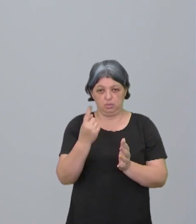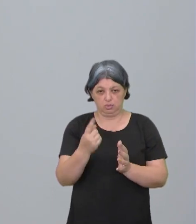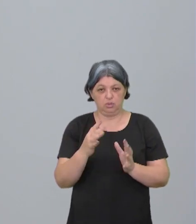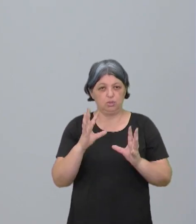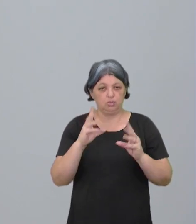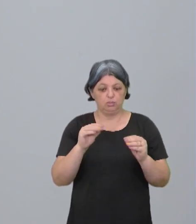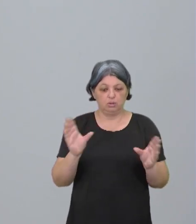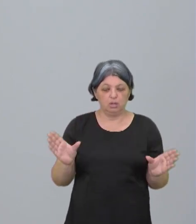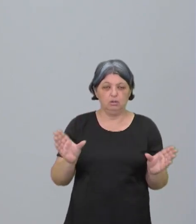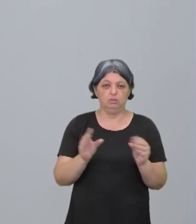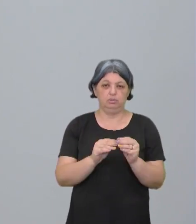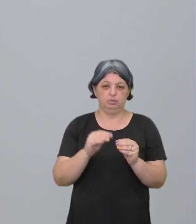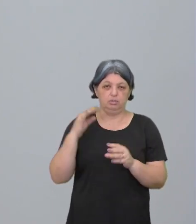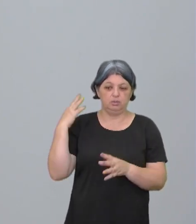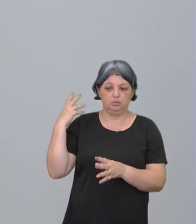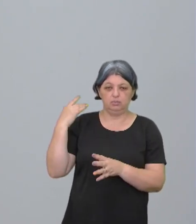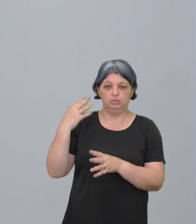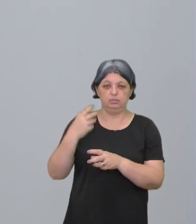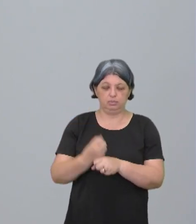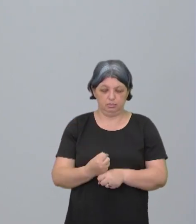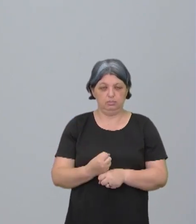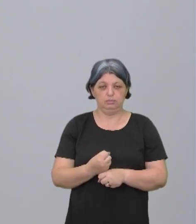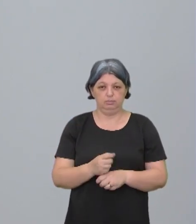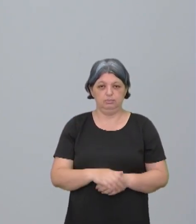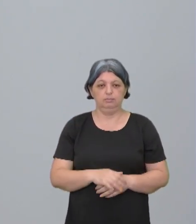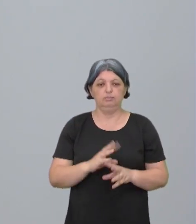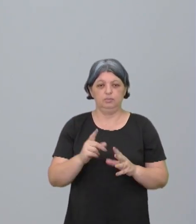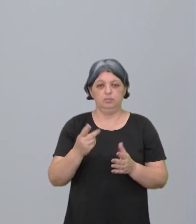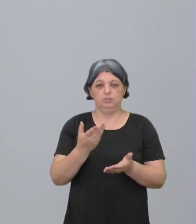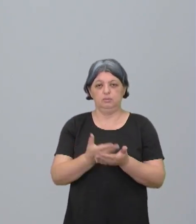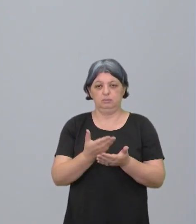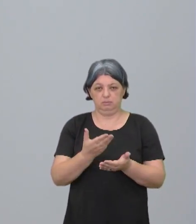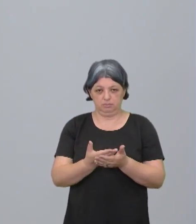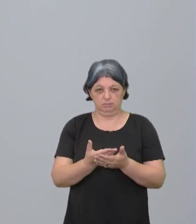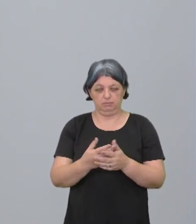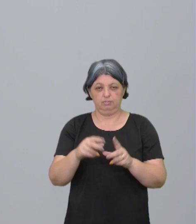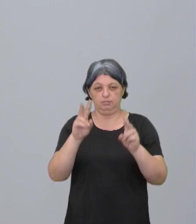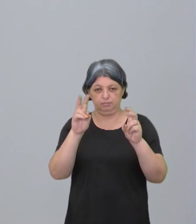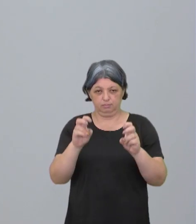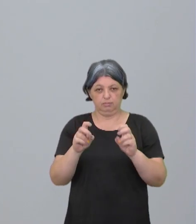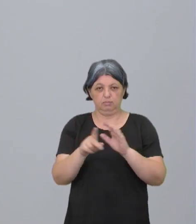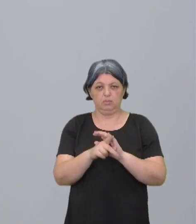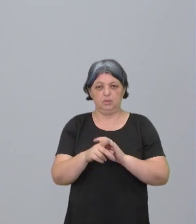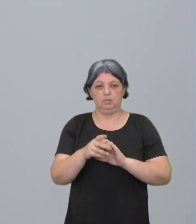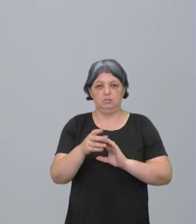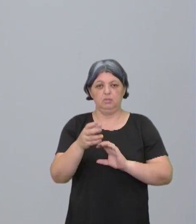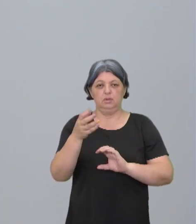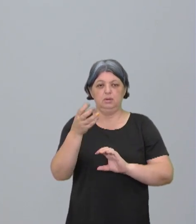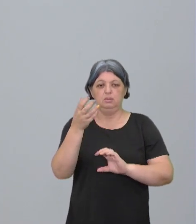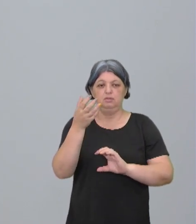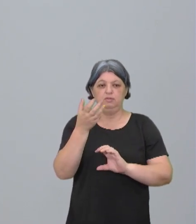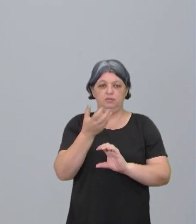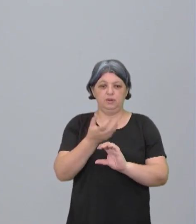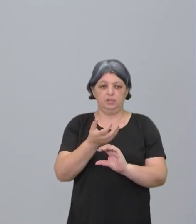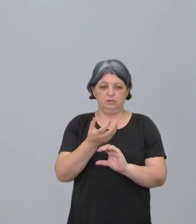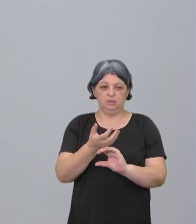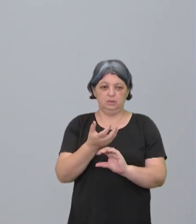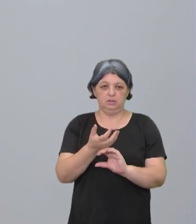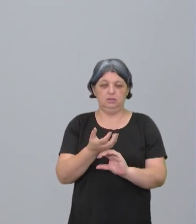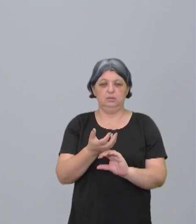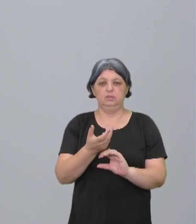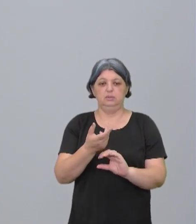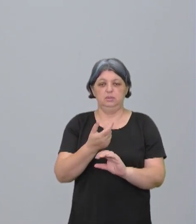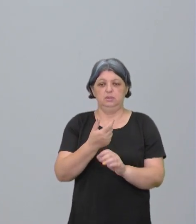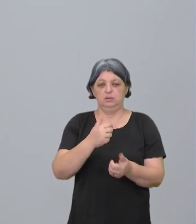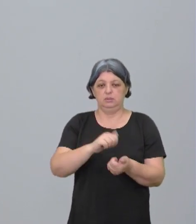foi trabalhado no nosso componente lá da fauna e qualidade do solo. E aí justamente a